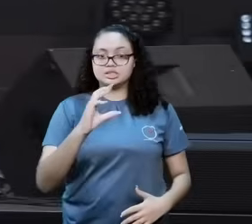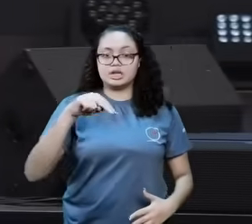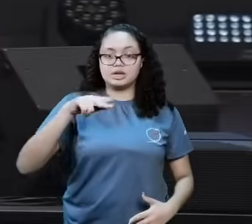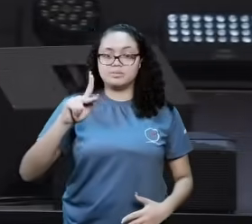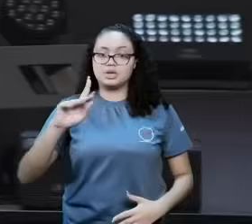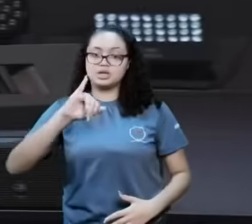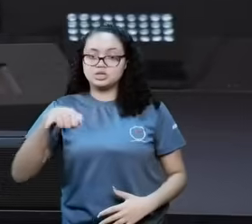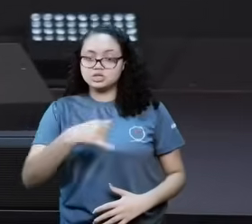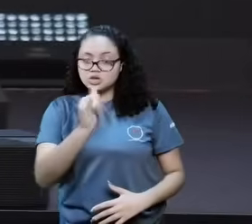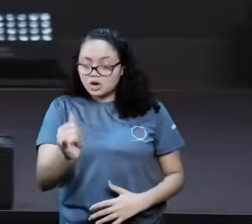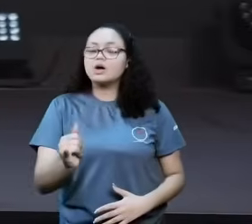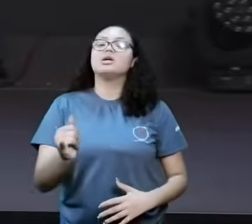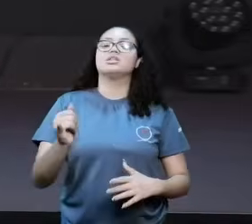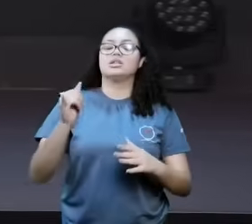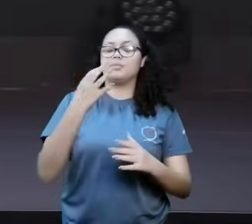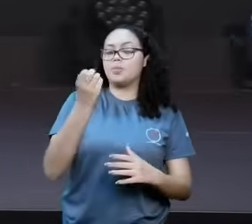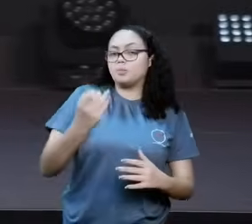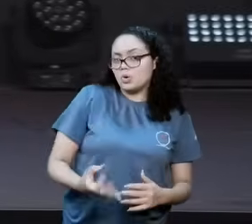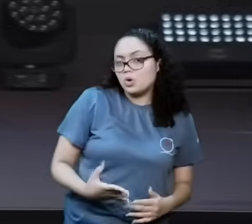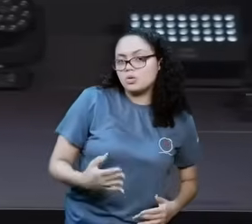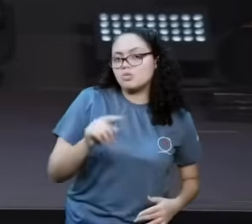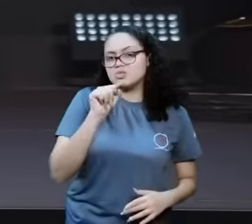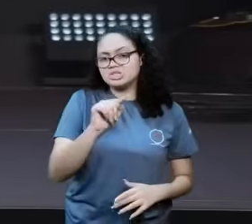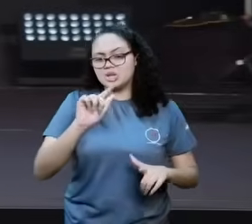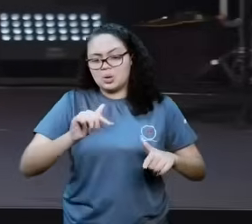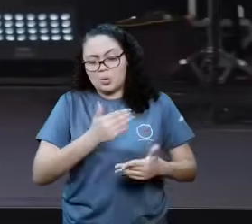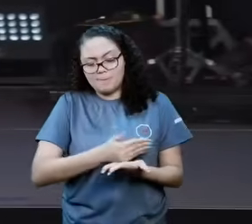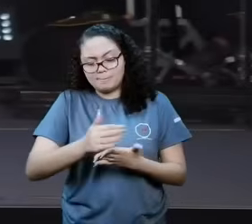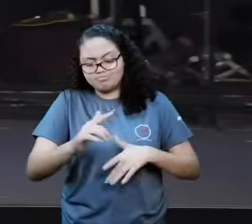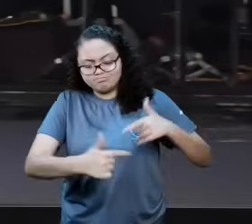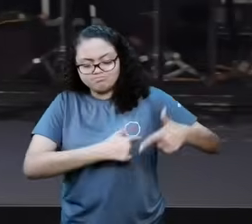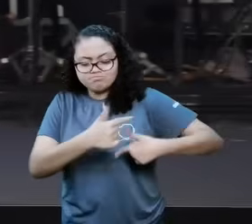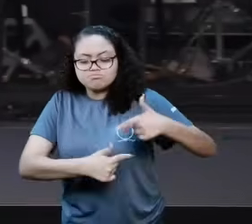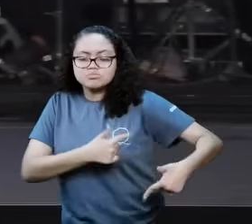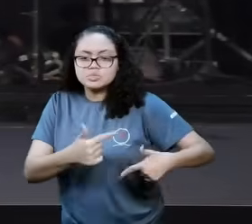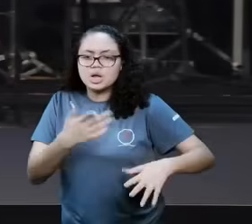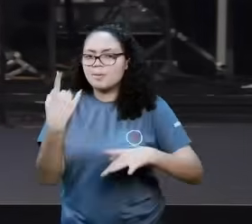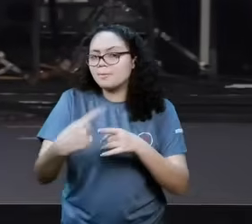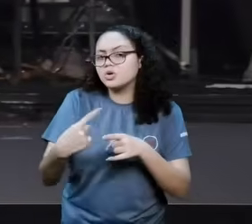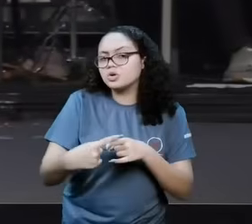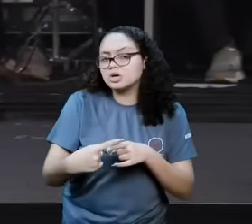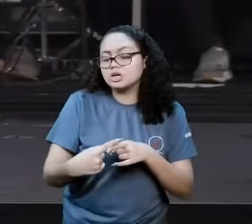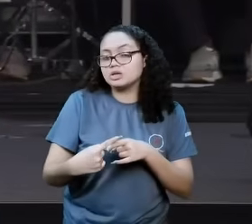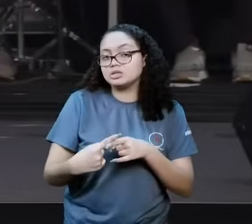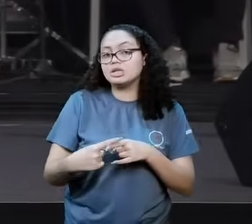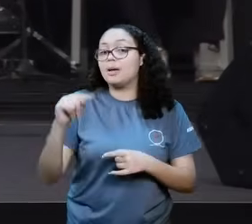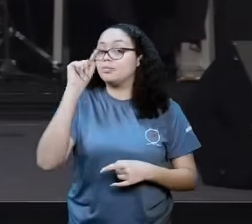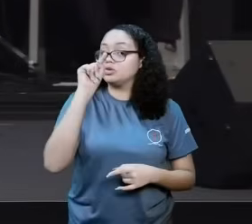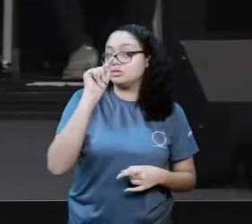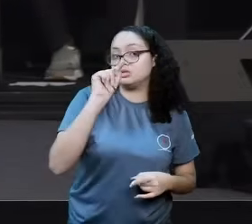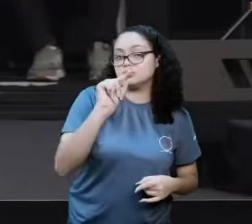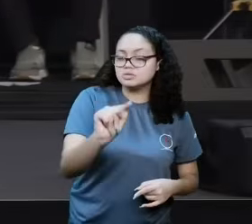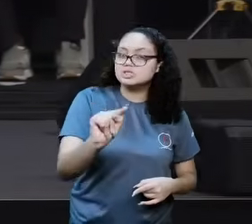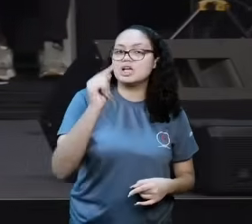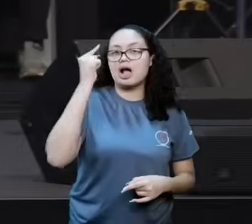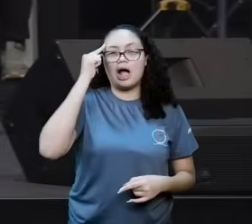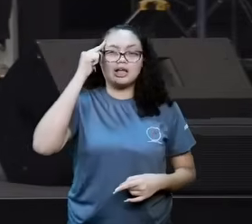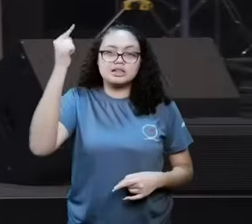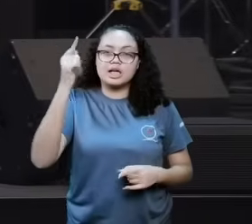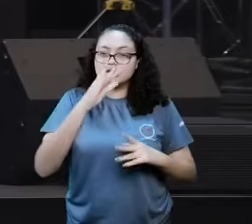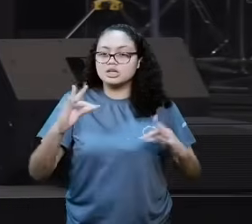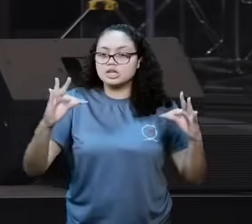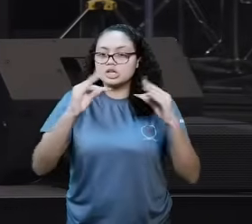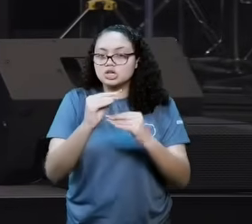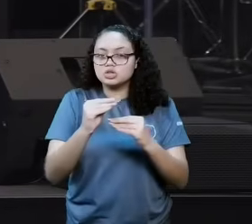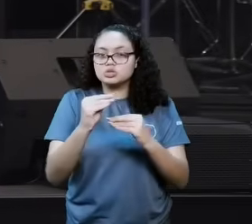CNPJ em dia, e você começa a trabalhar para isso e a viver para isso. Por quê? Porque para você, a ideia de que tudo